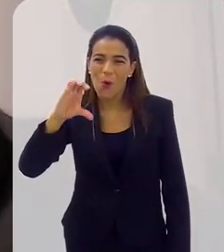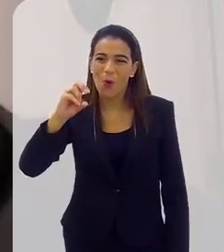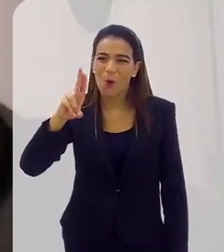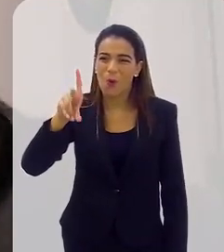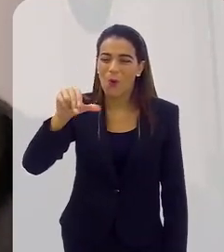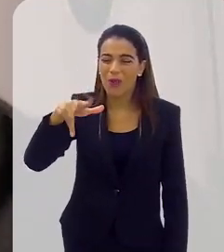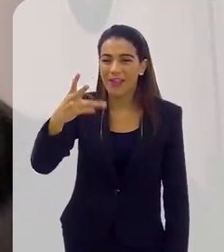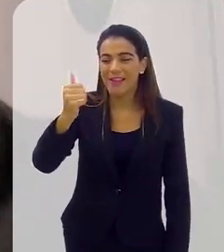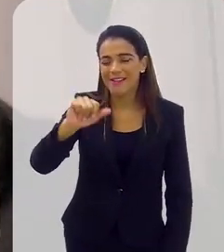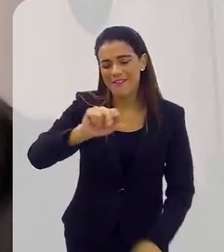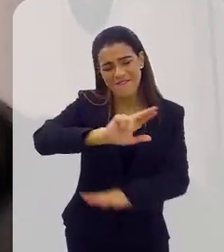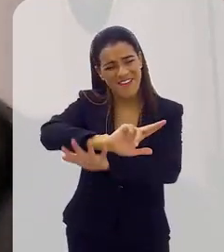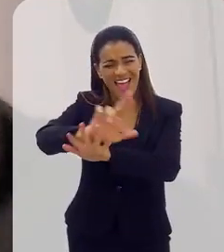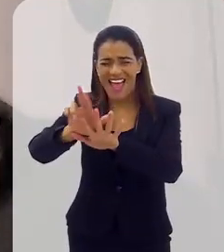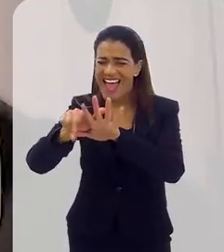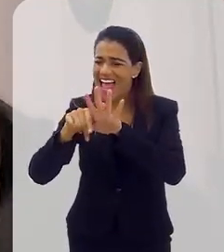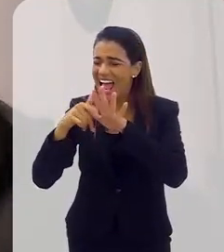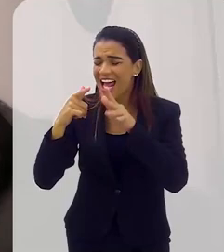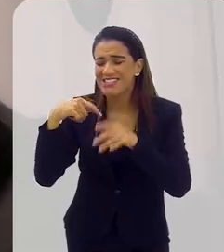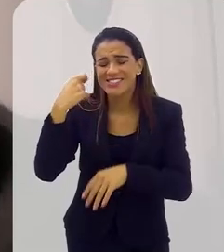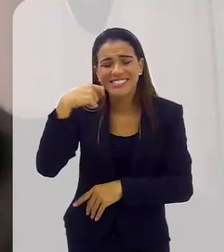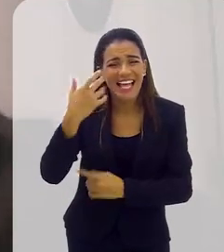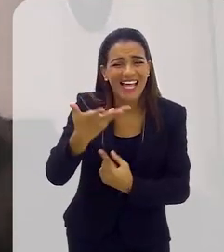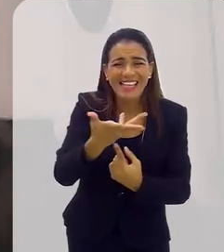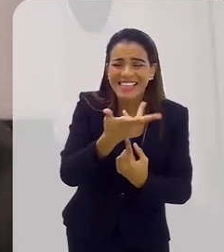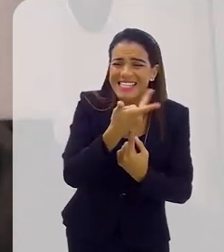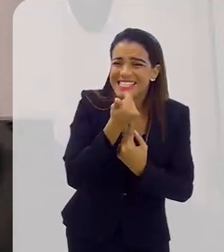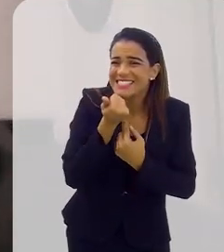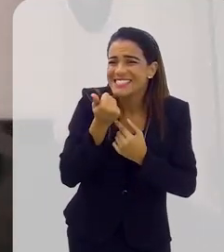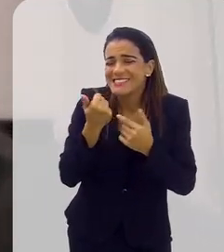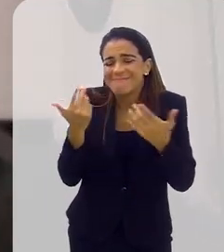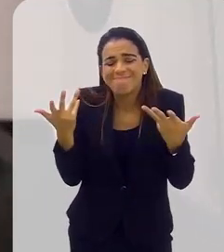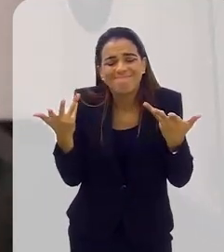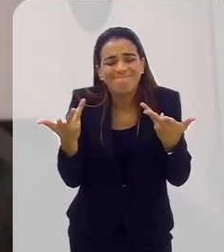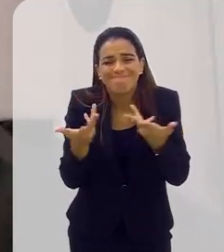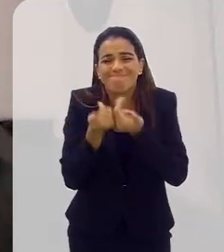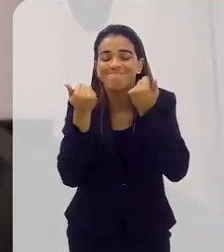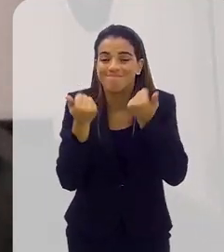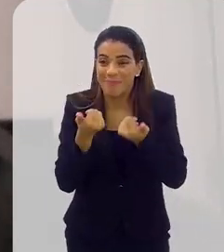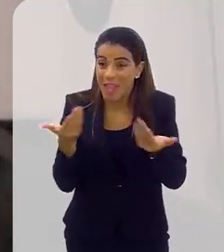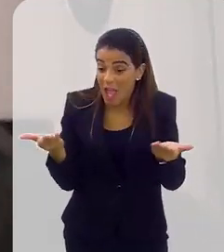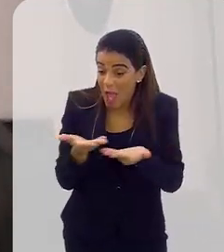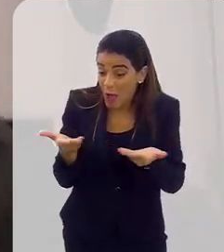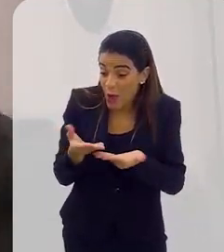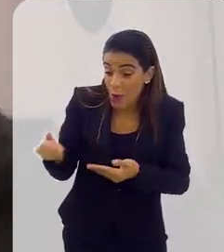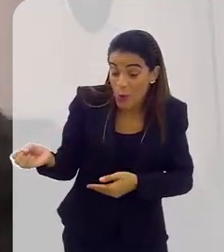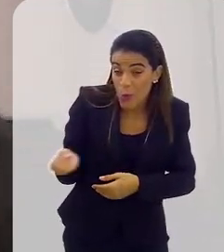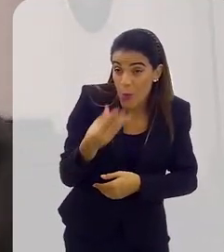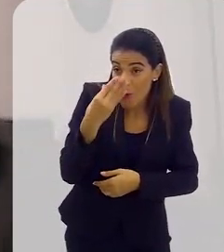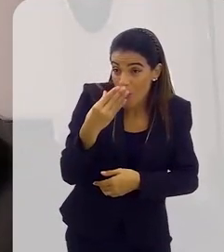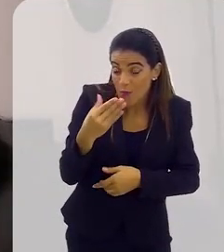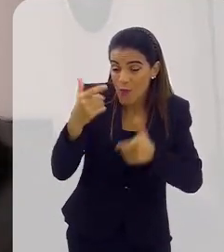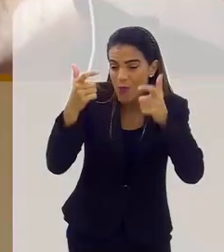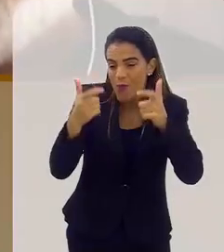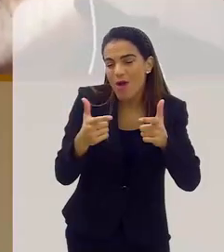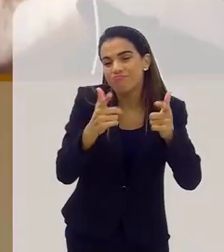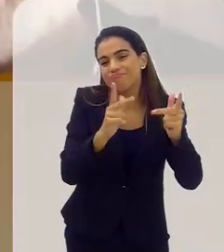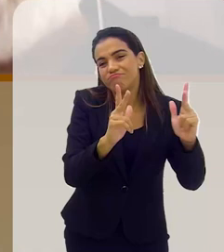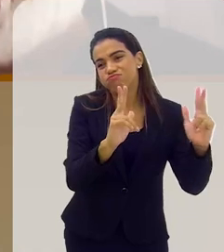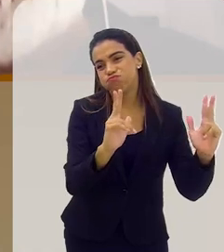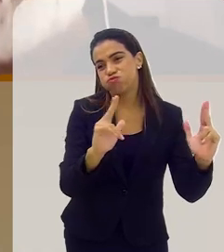outros, Alexandre Lousada, Edson Pereira, nossa, tantos artistas que passaram pelo Quintas com Quintais, e estaremos agora também